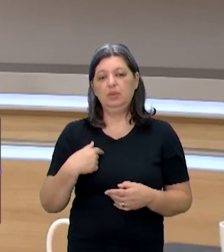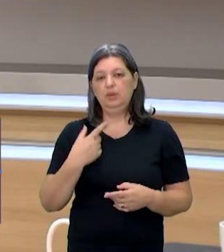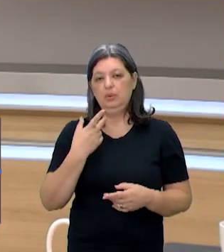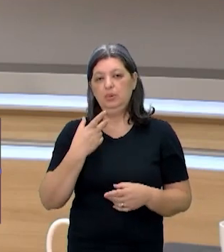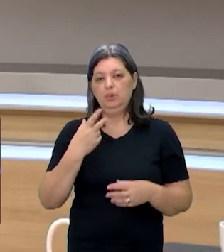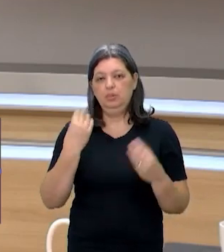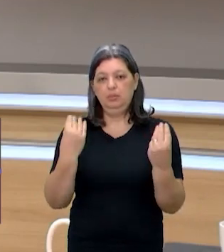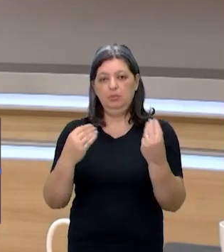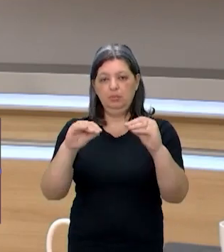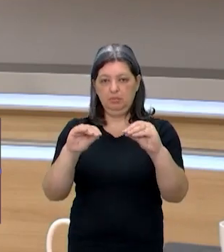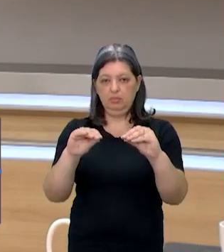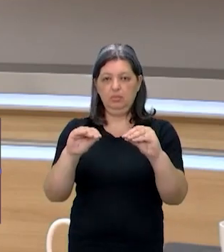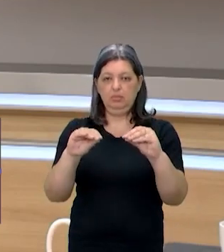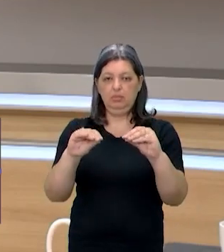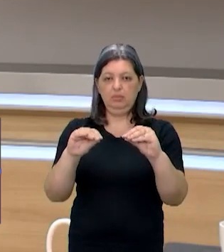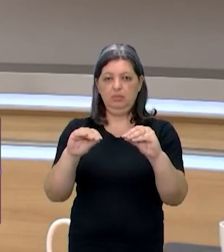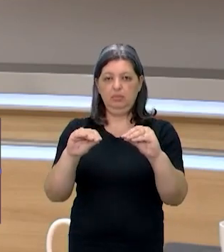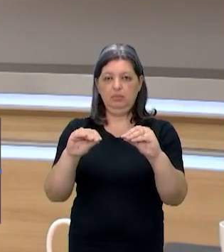eu publico